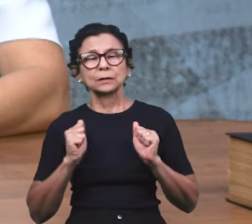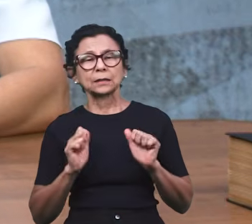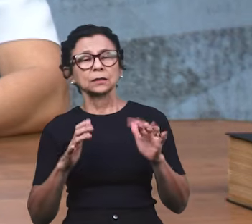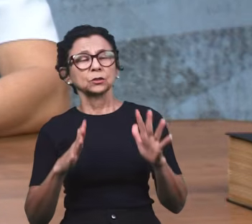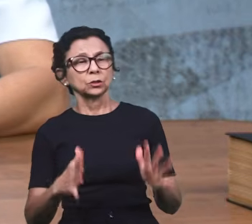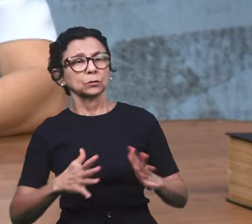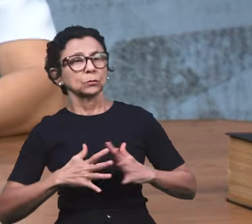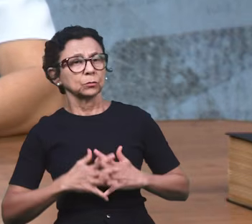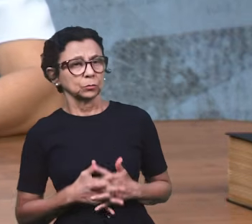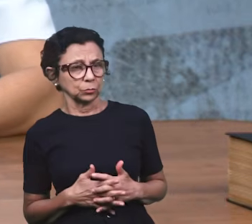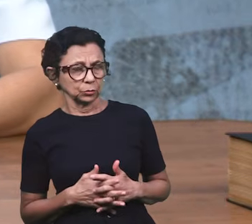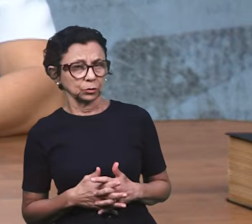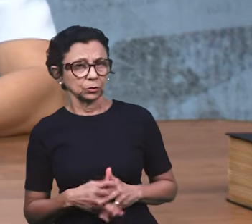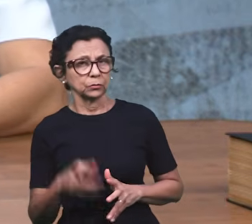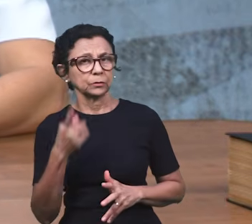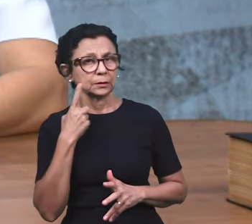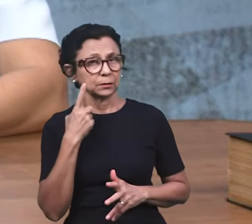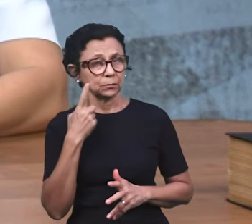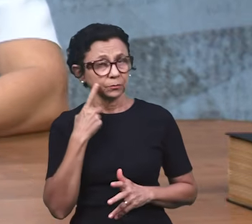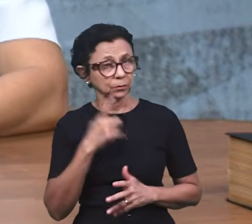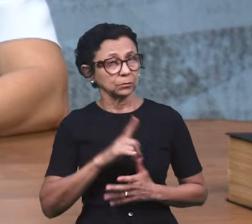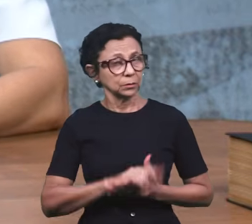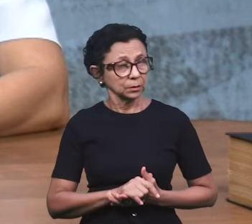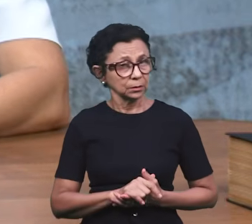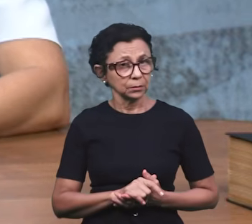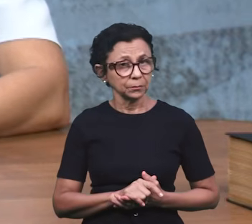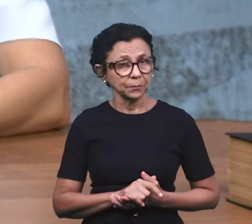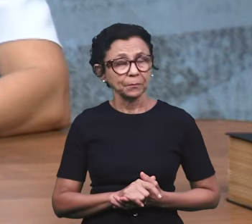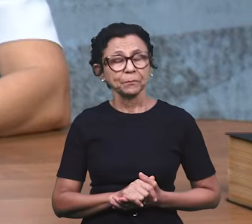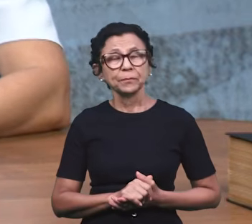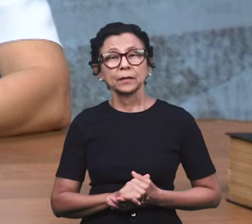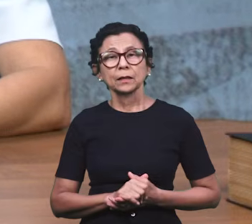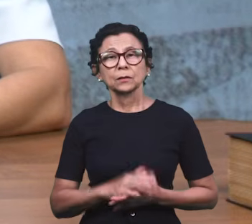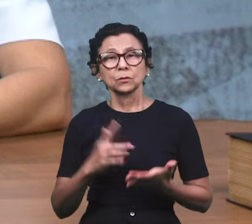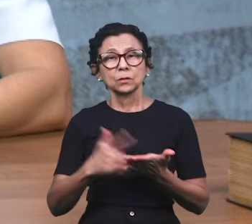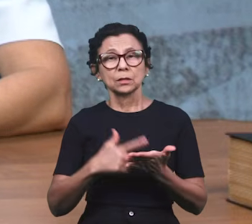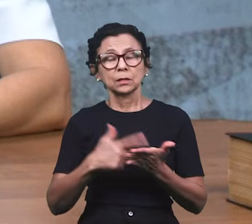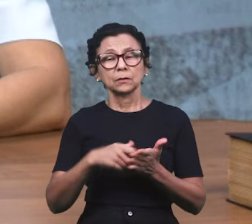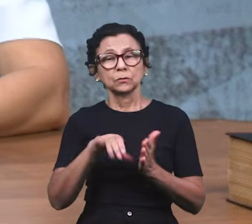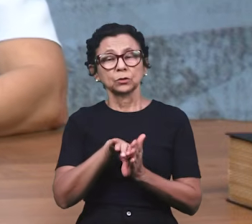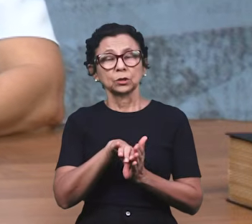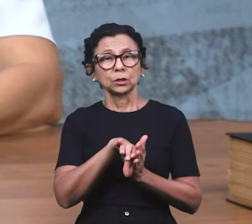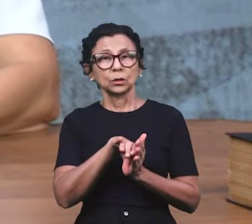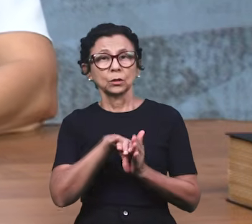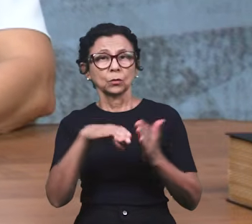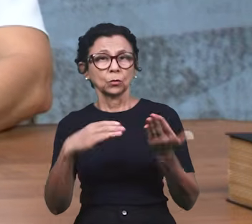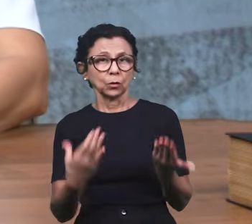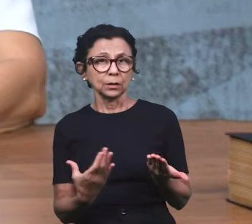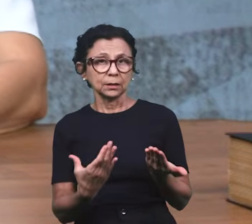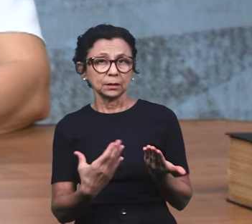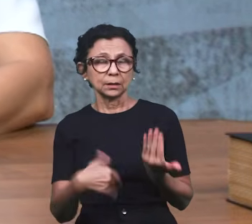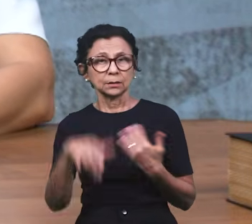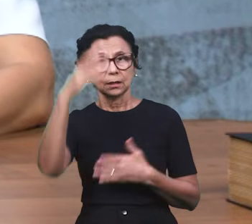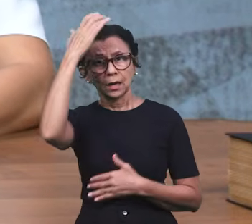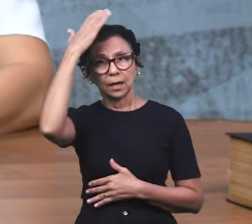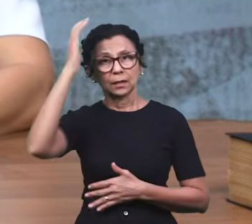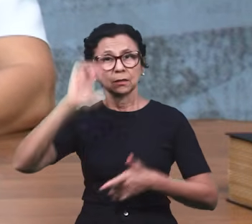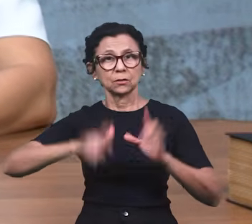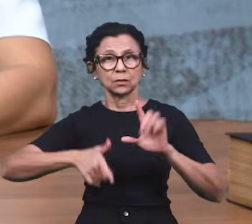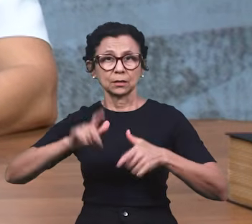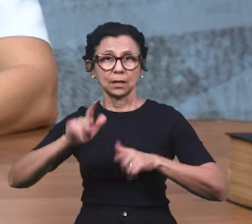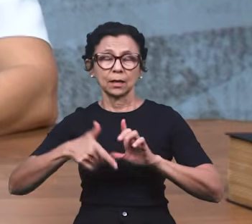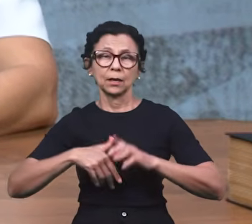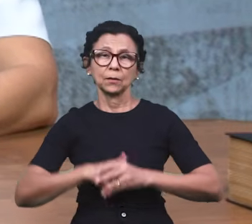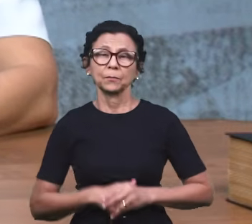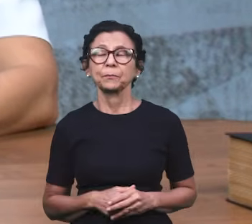das crônicas dos reis de Israel? E Baasa dormiu com seus pais e foi sepultado em